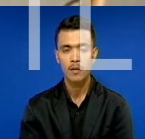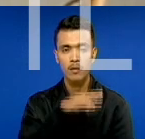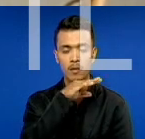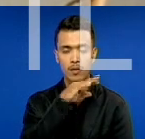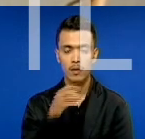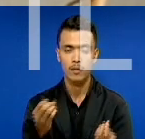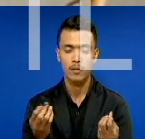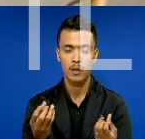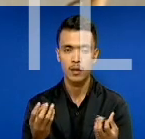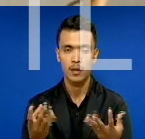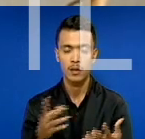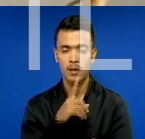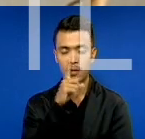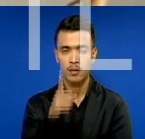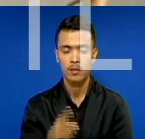foi barato que teves.